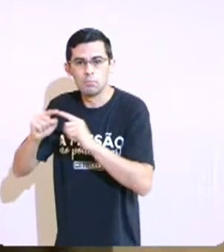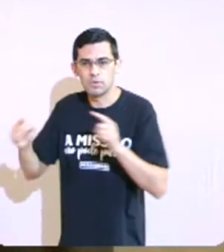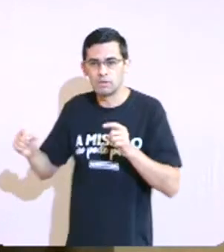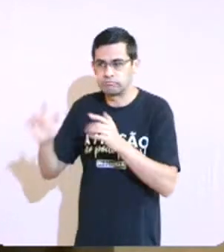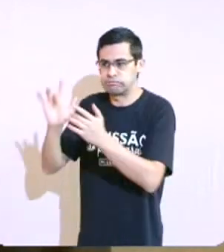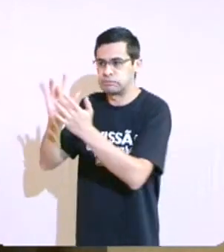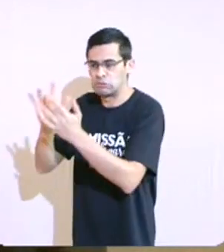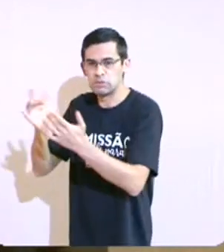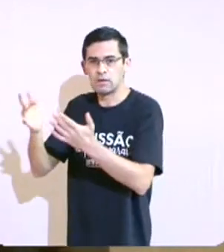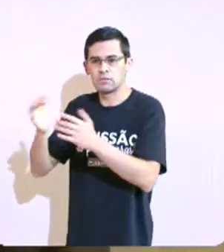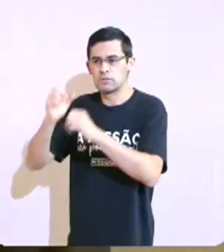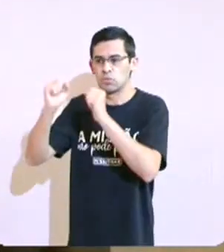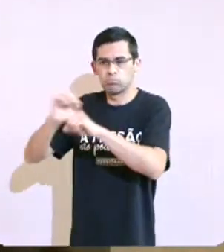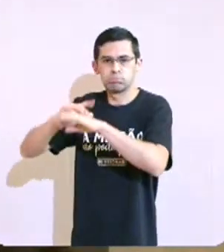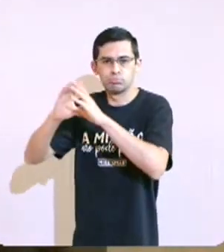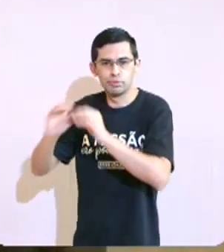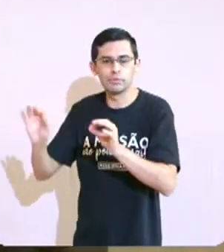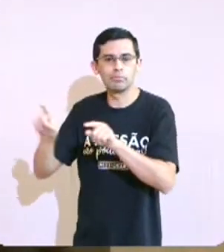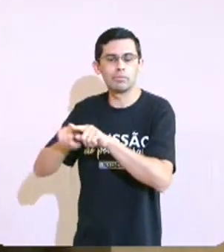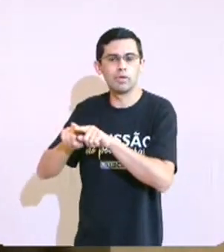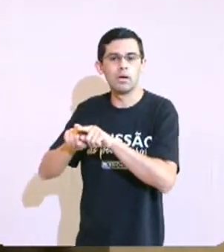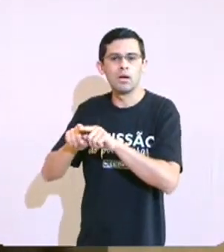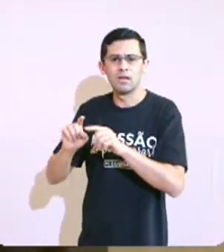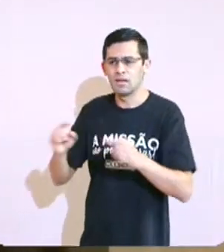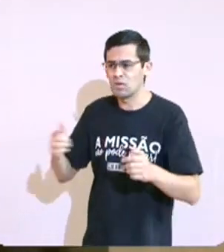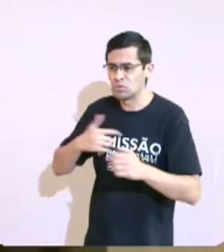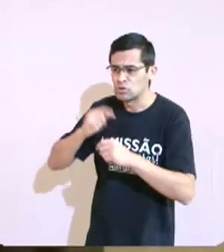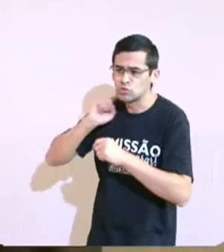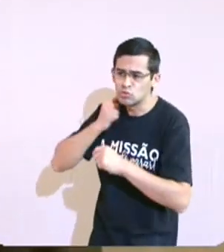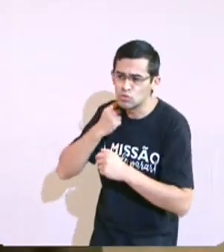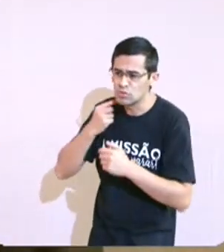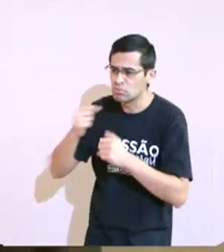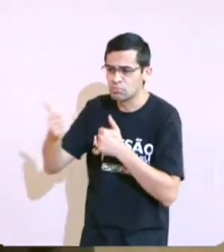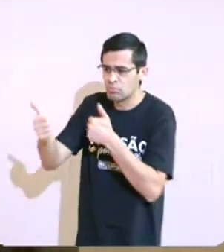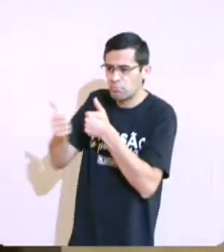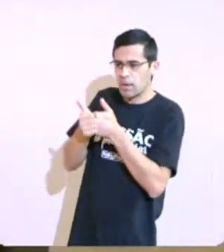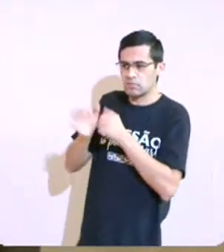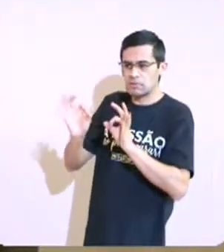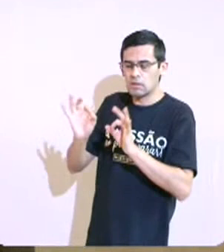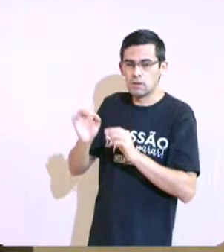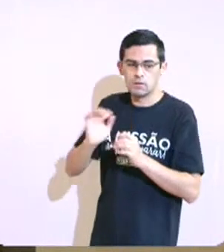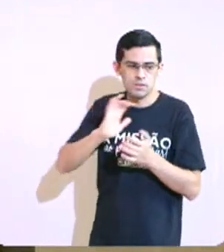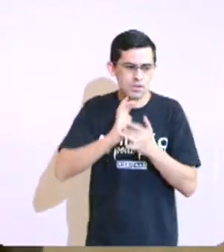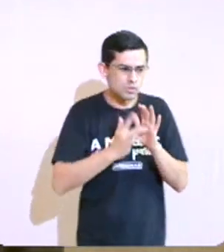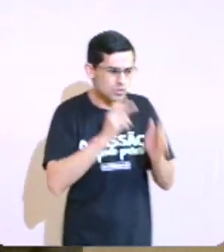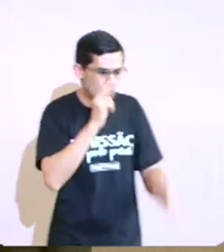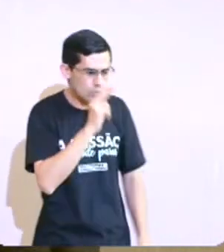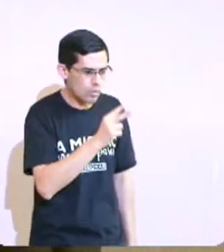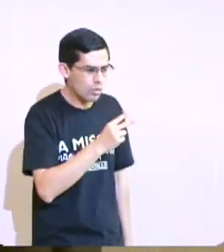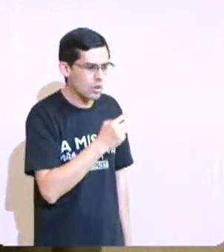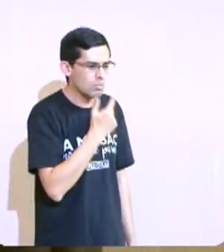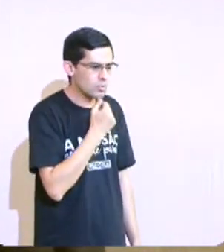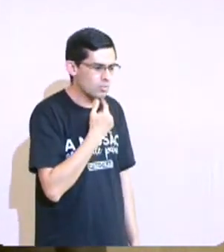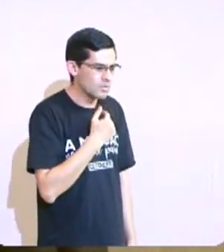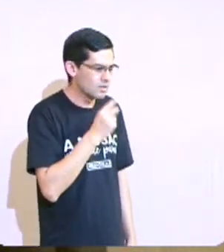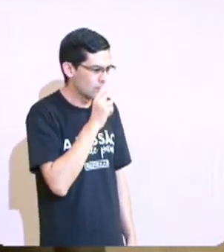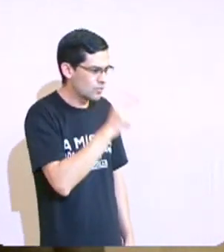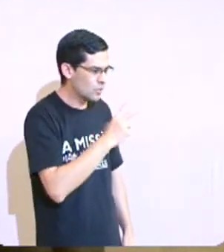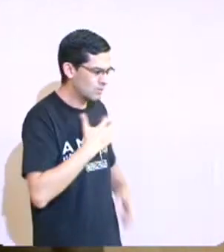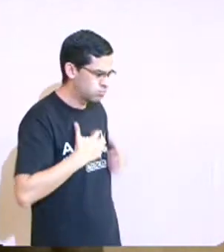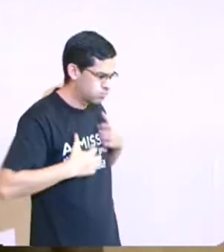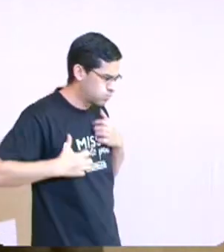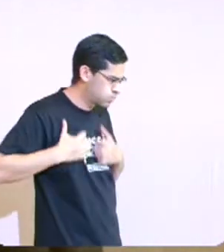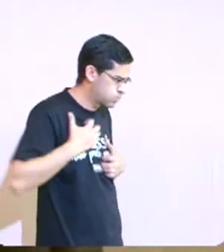o contágio ao outro. E quando ele estou impuro, não se aproxime. Jesus olhou para aquele indivíduo e viu o seu drama,